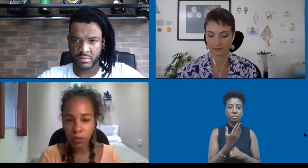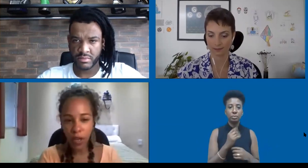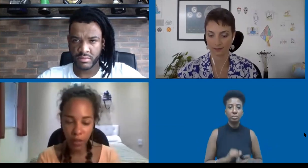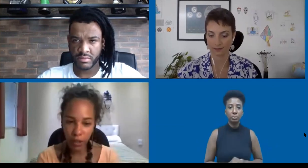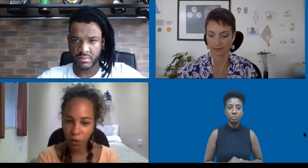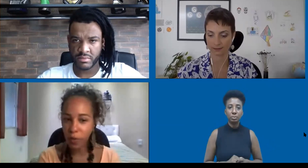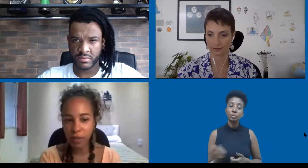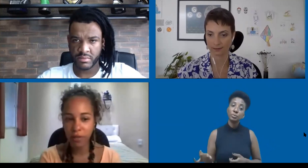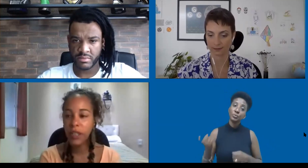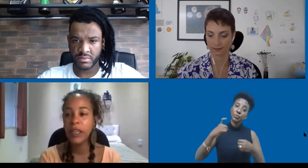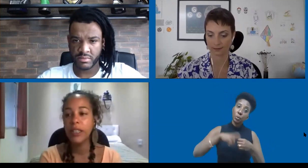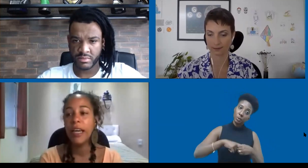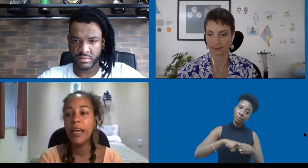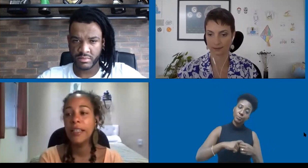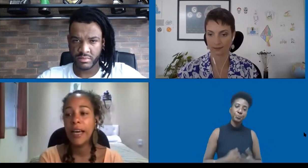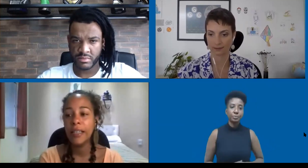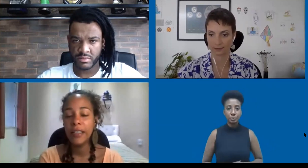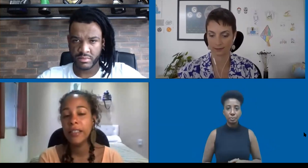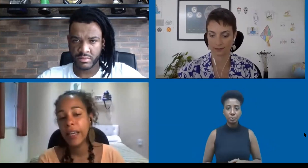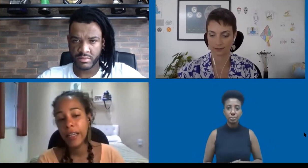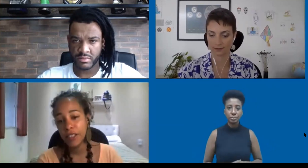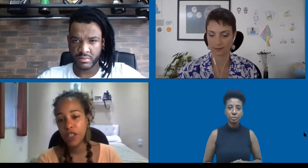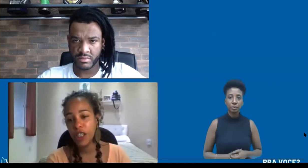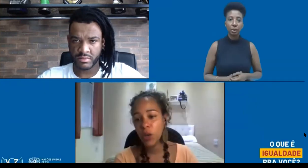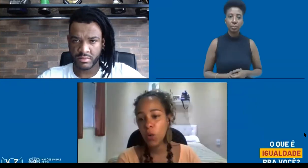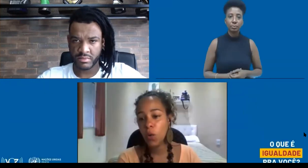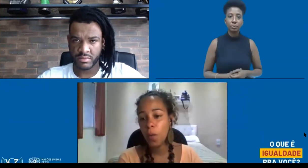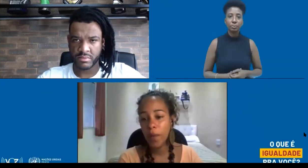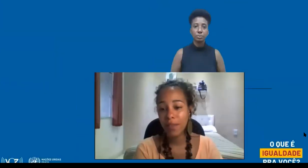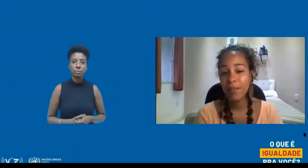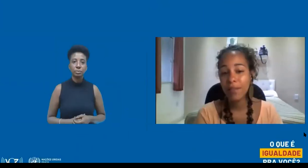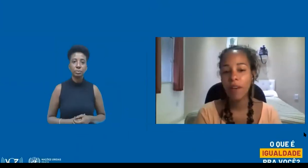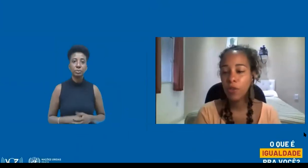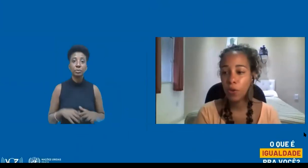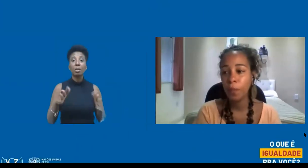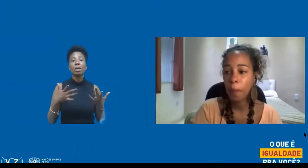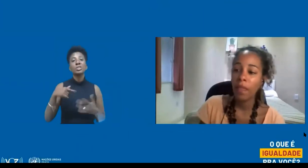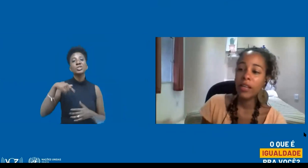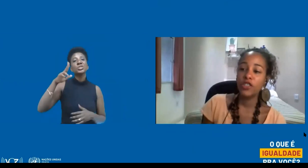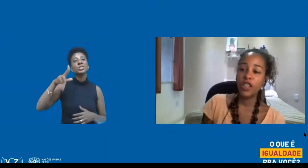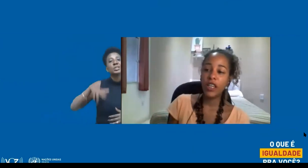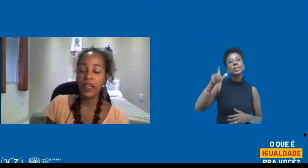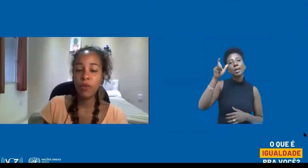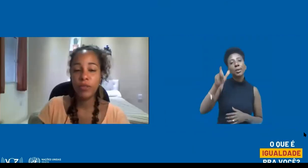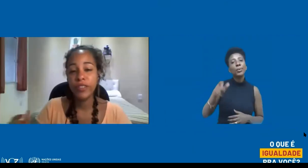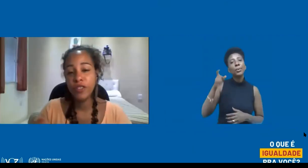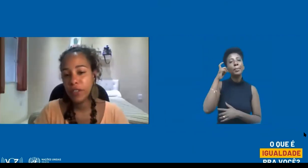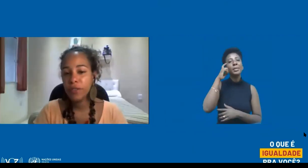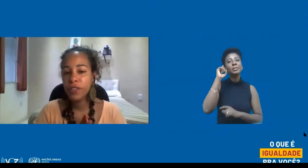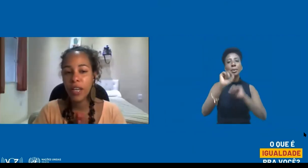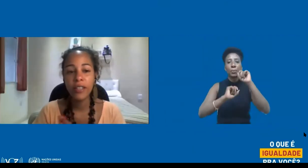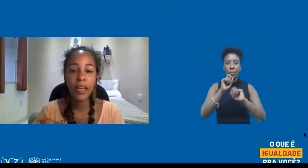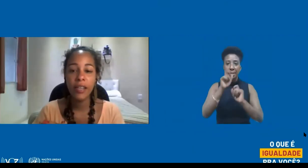voltando, retomando, né? aí, se tinha o pensamento de que os